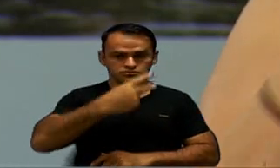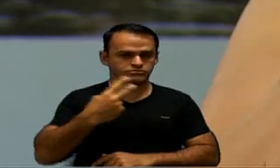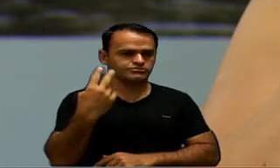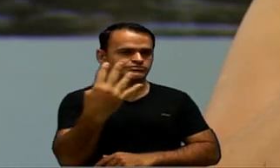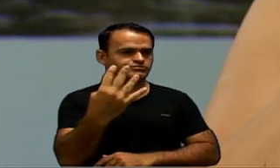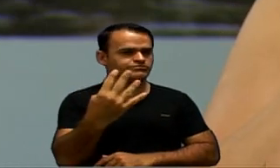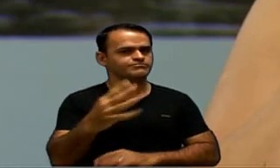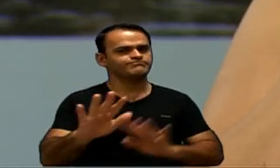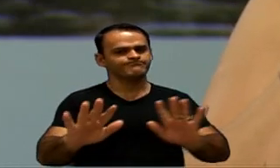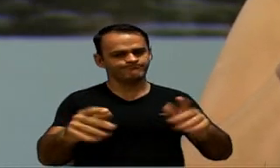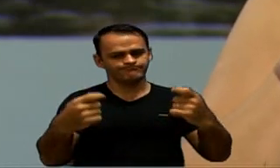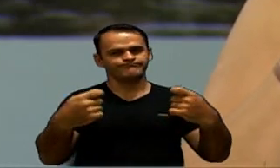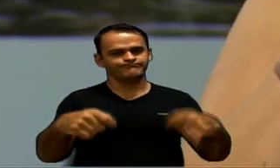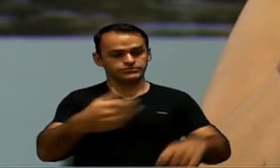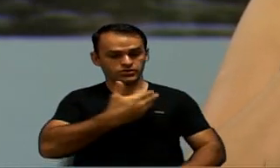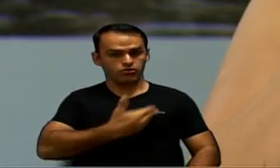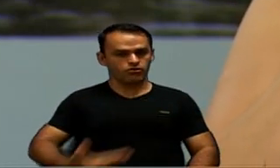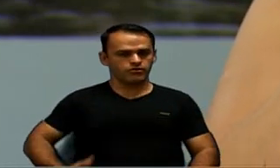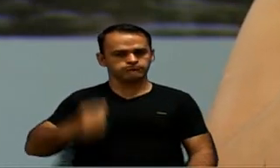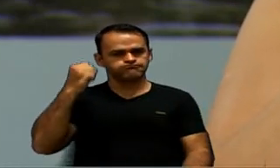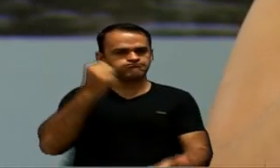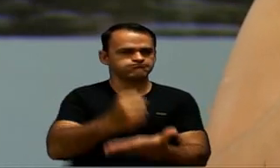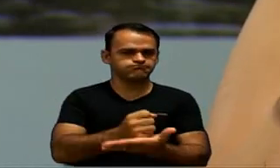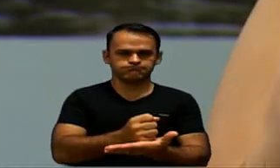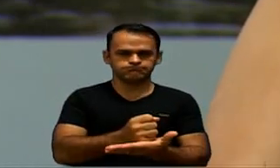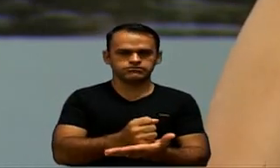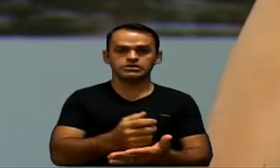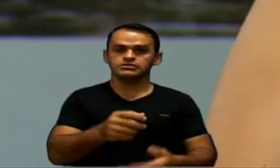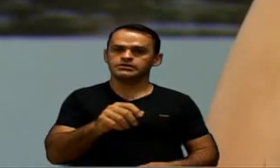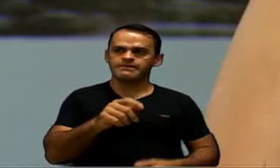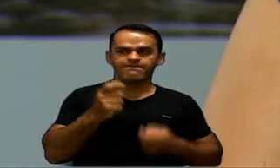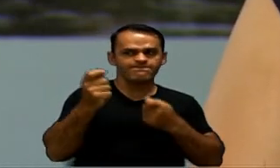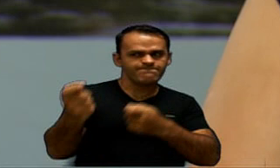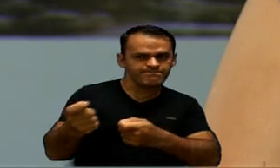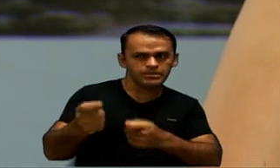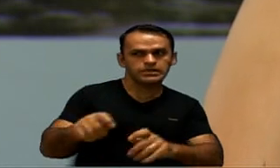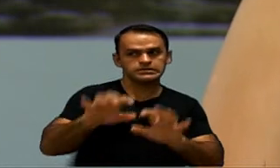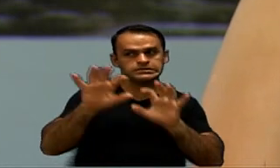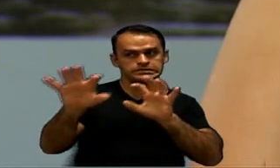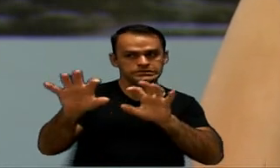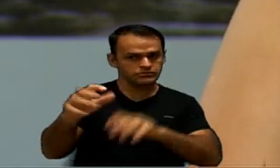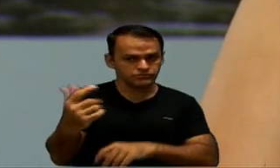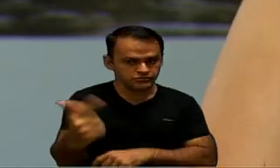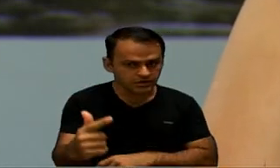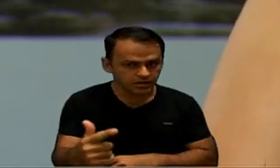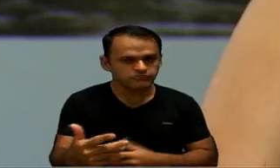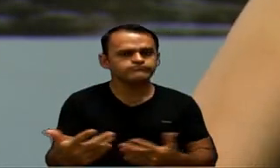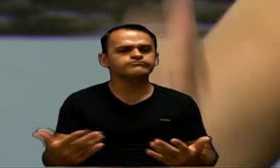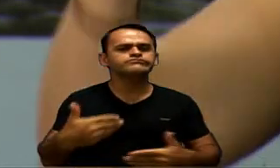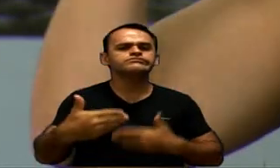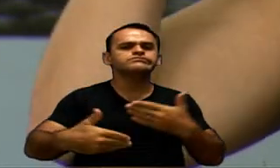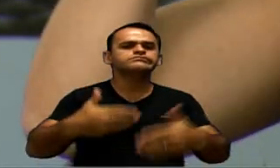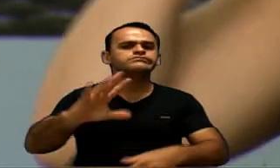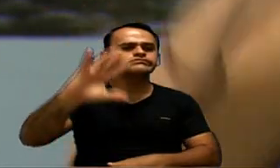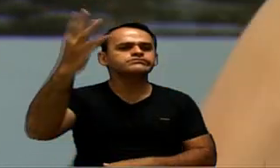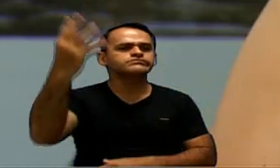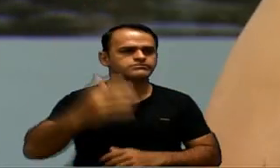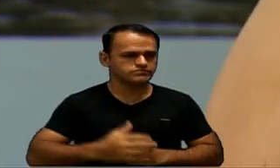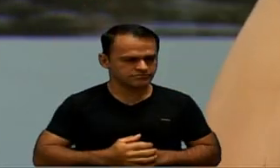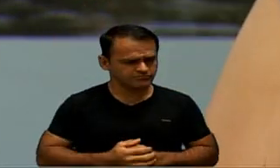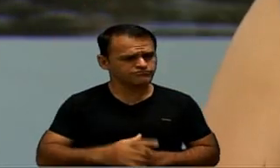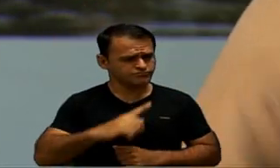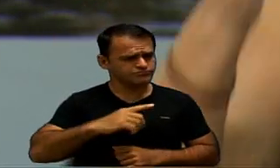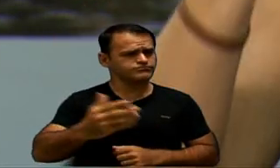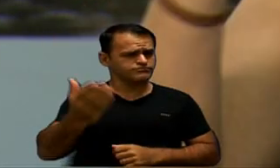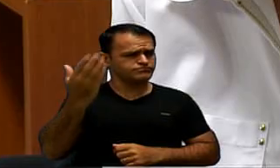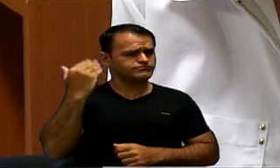do governador. E, se não tiver pressão popular, meninas, né, Fer? O que, que vai acontecer? Que nem aconteceu um tempo